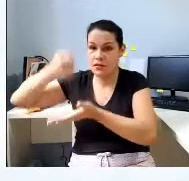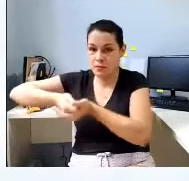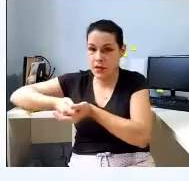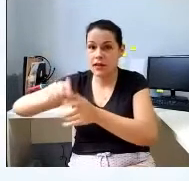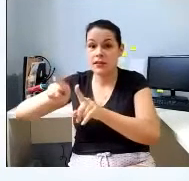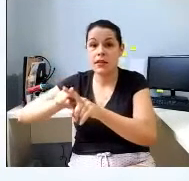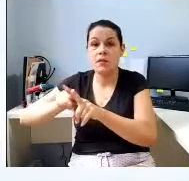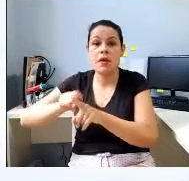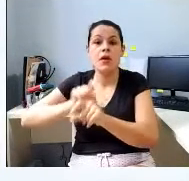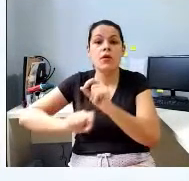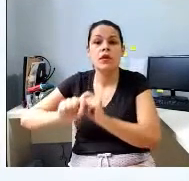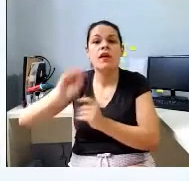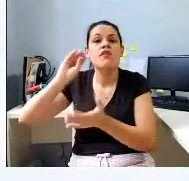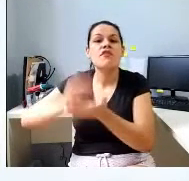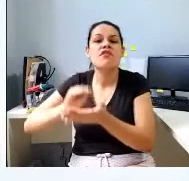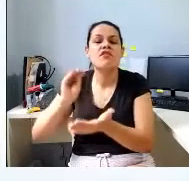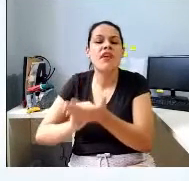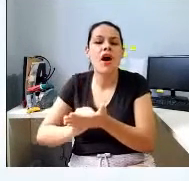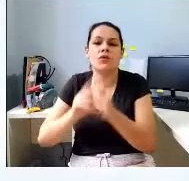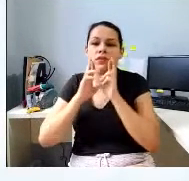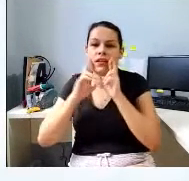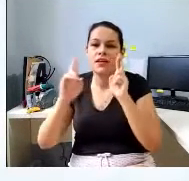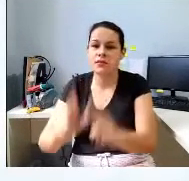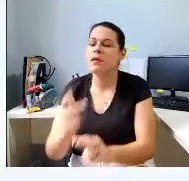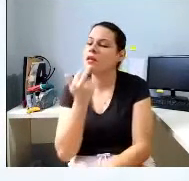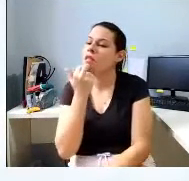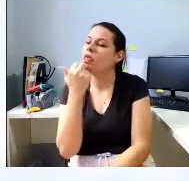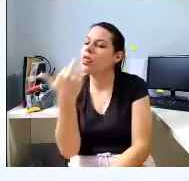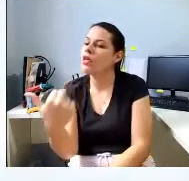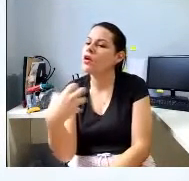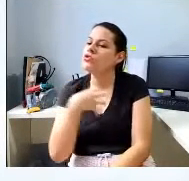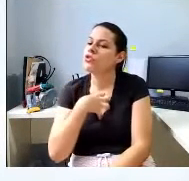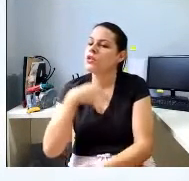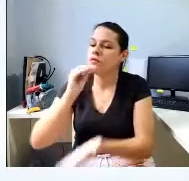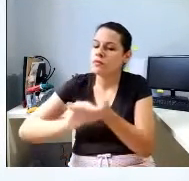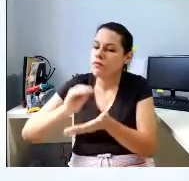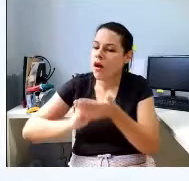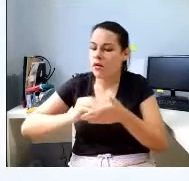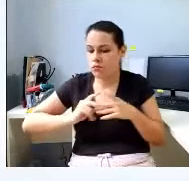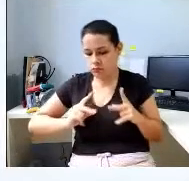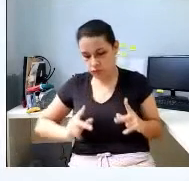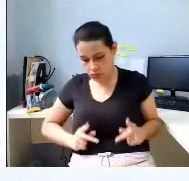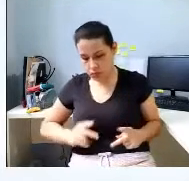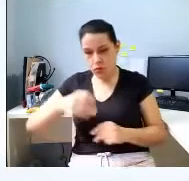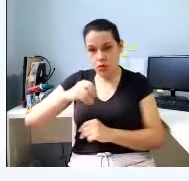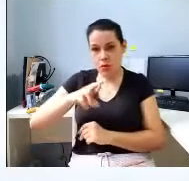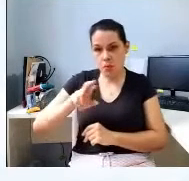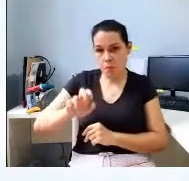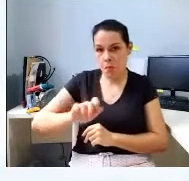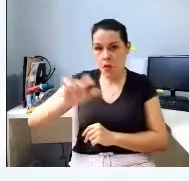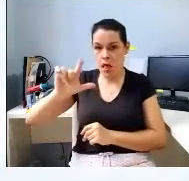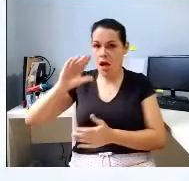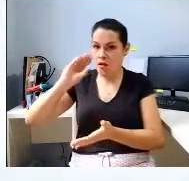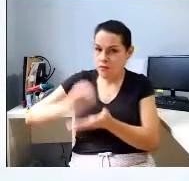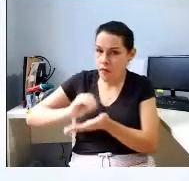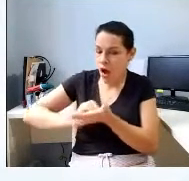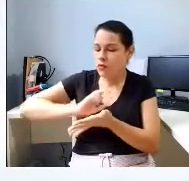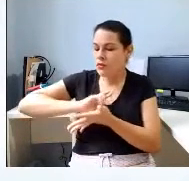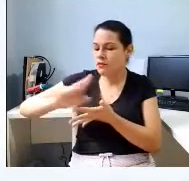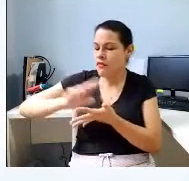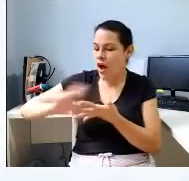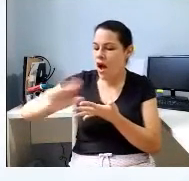de trava na língua, a falta de compostura moral, a falta de compostura